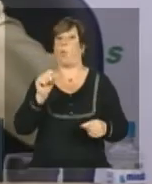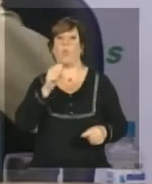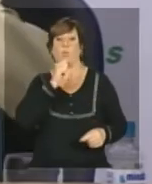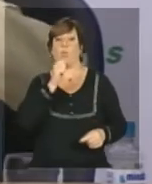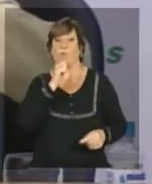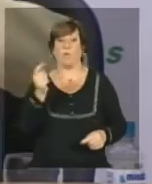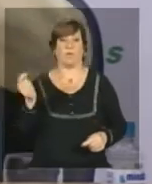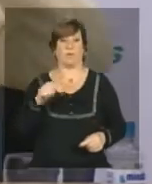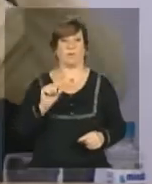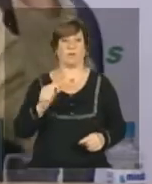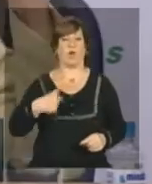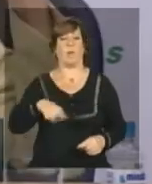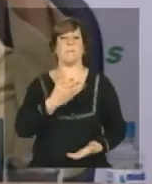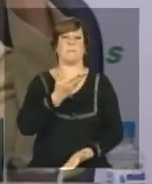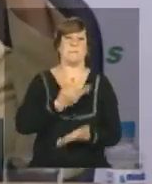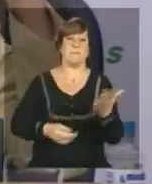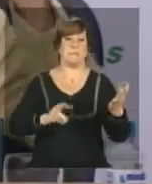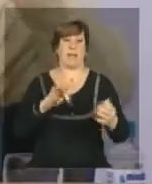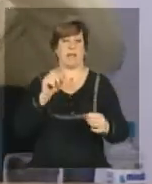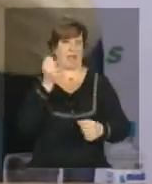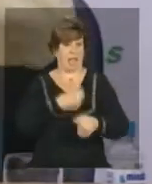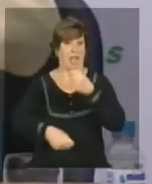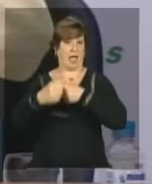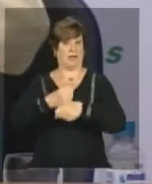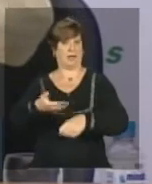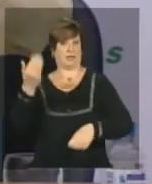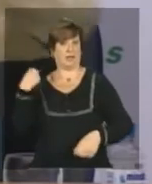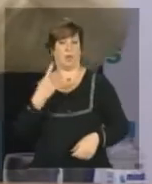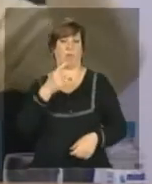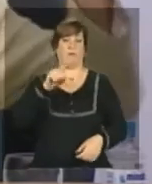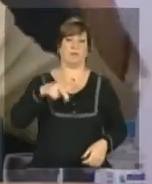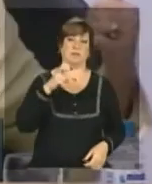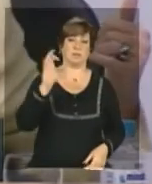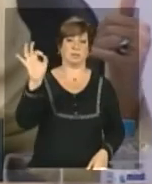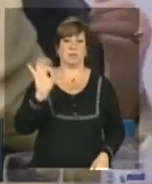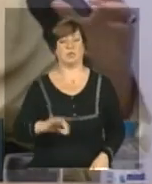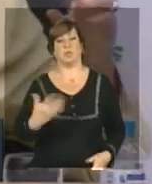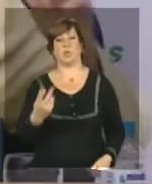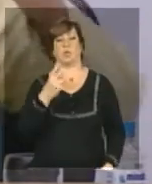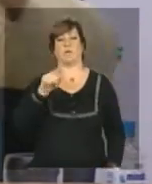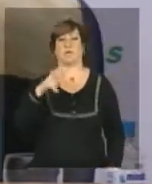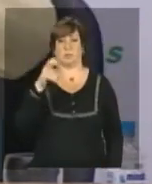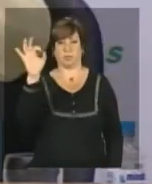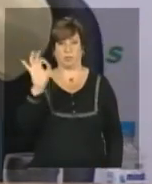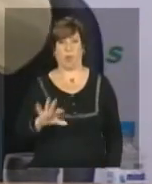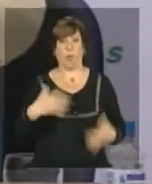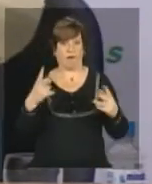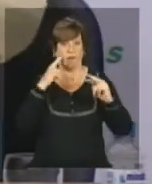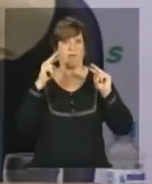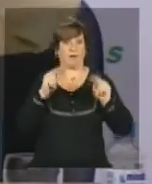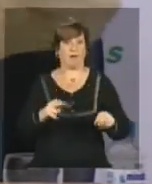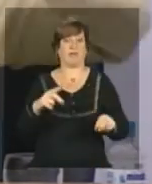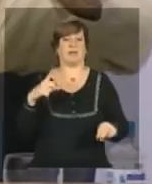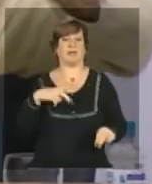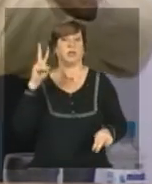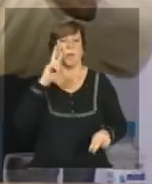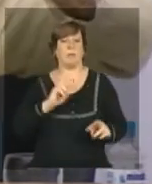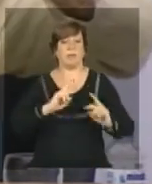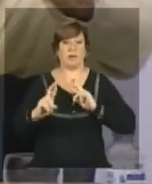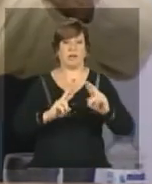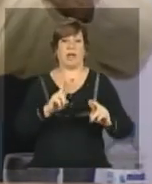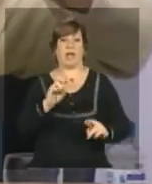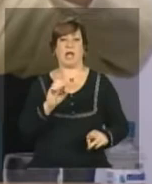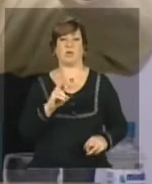vem, porque nós perdemos a meta do ano anterior, 1,5%, 2,5%, quando você vê, em termos de